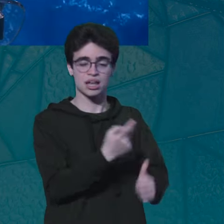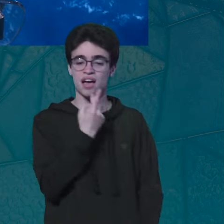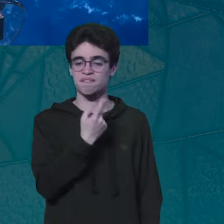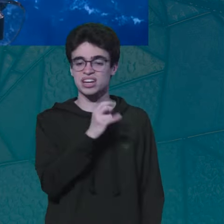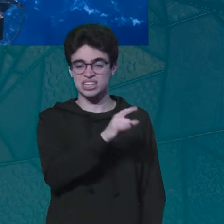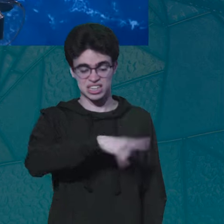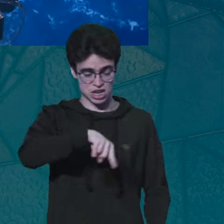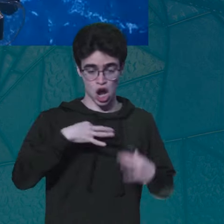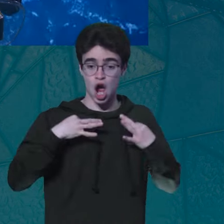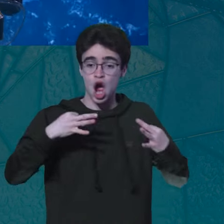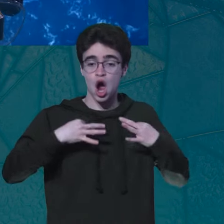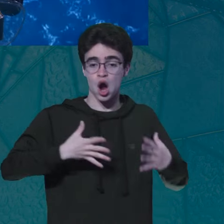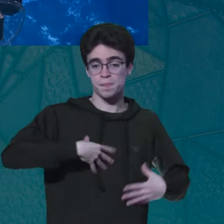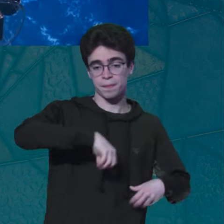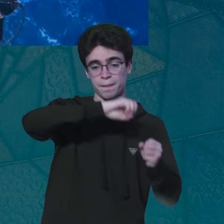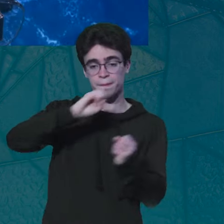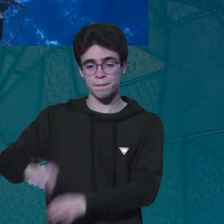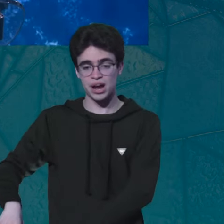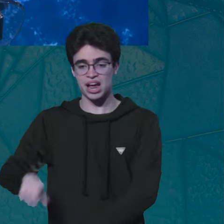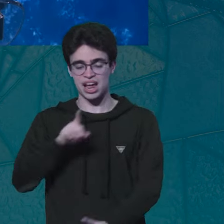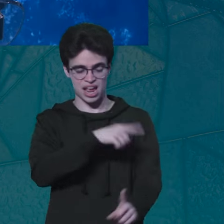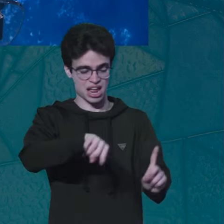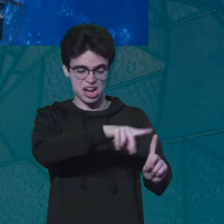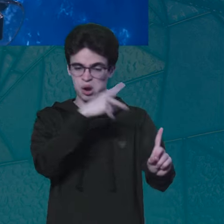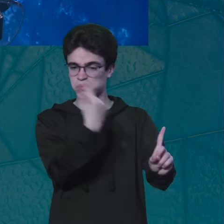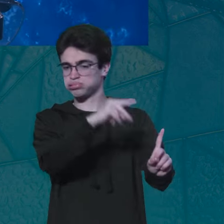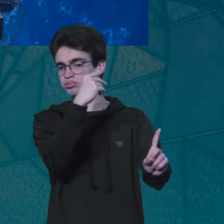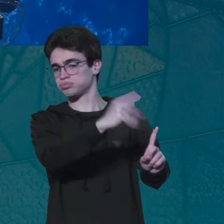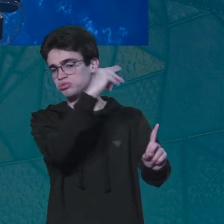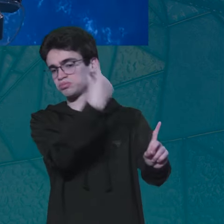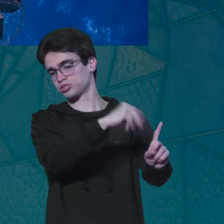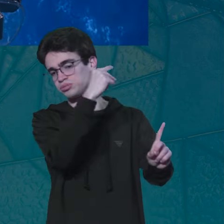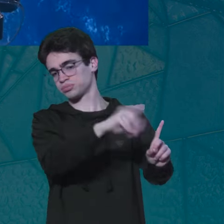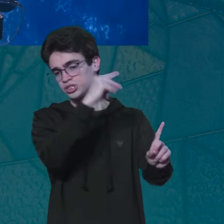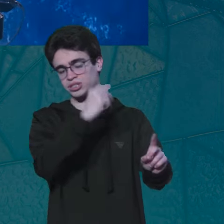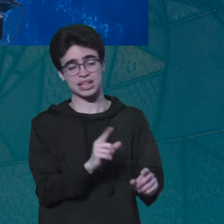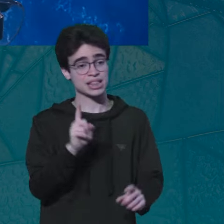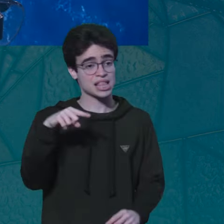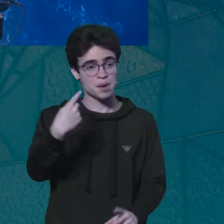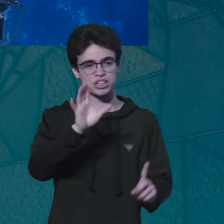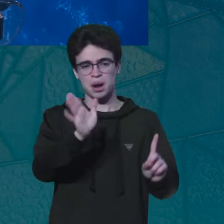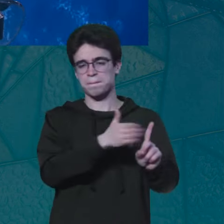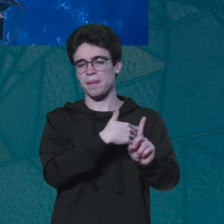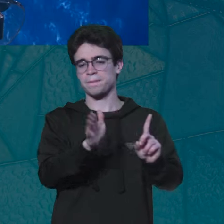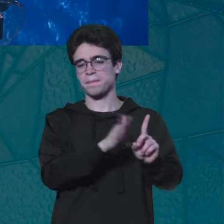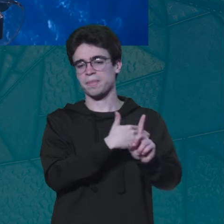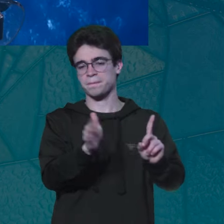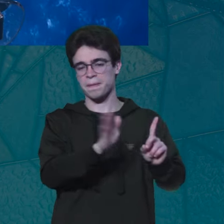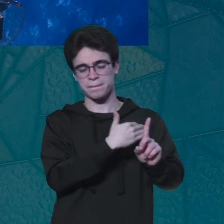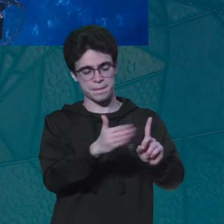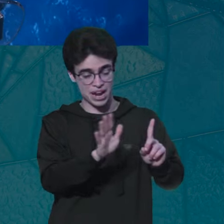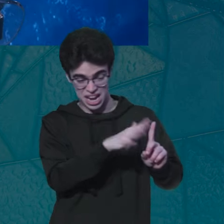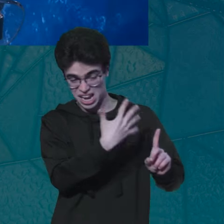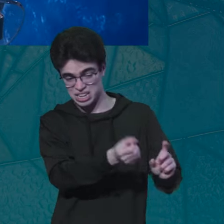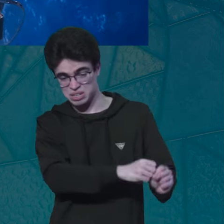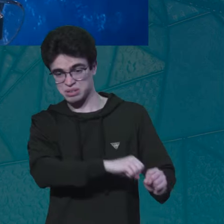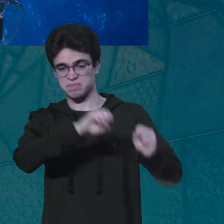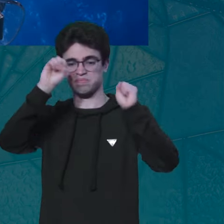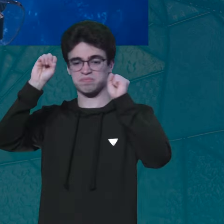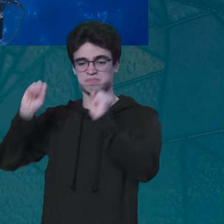as roupas e fossem açoitados. Depois de serem severamente açoitados, foram lançados na